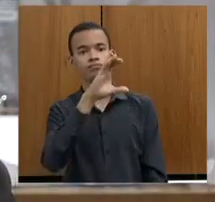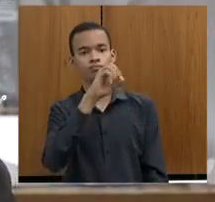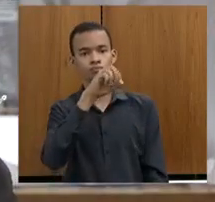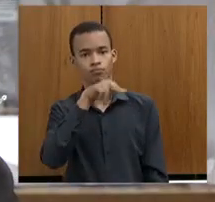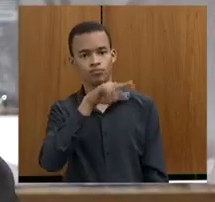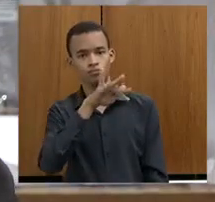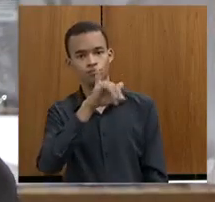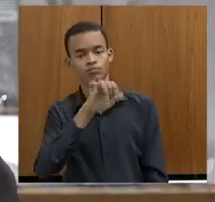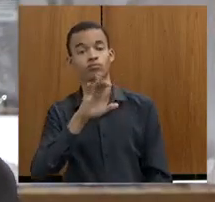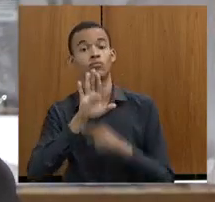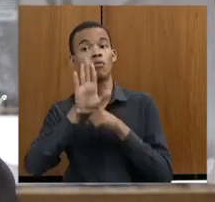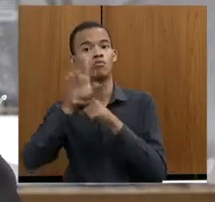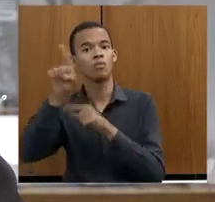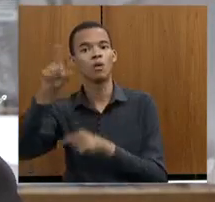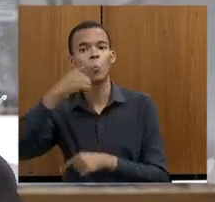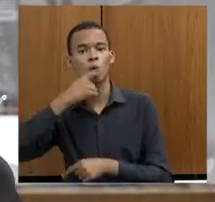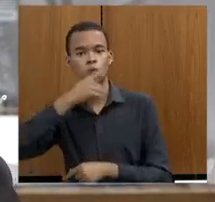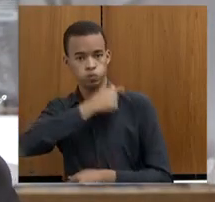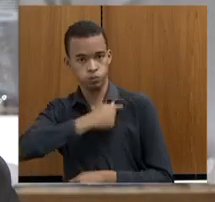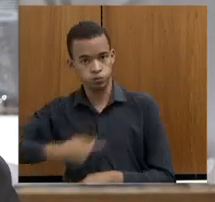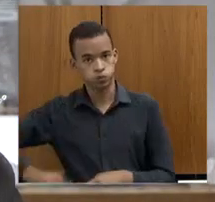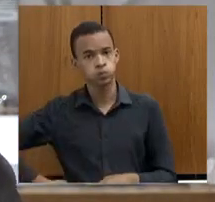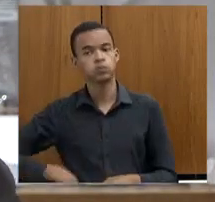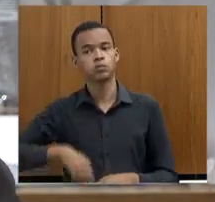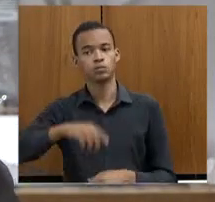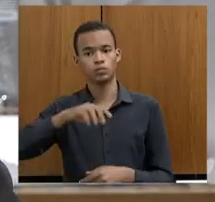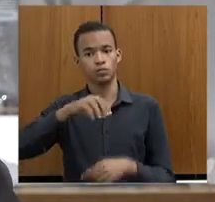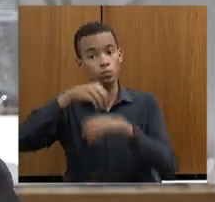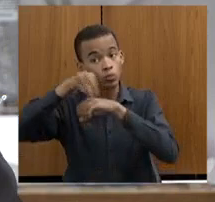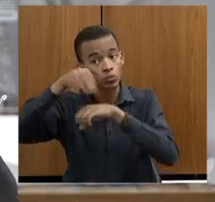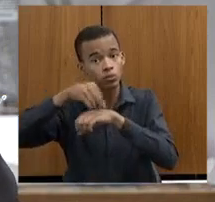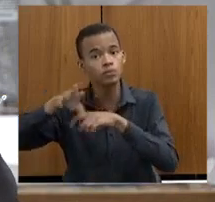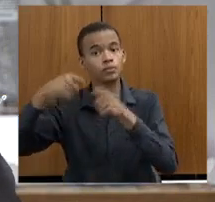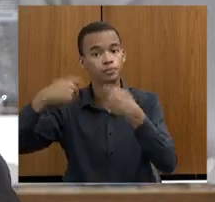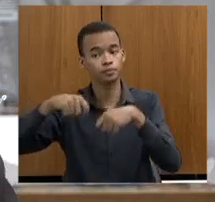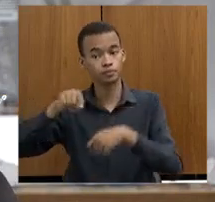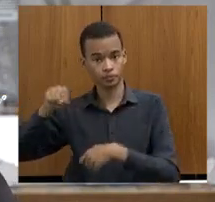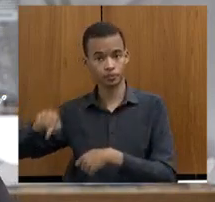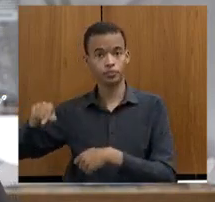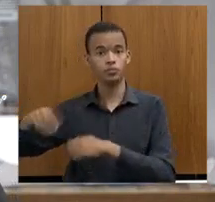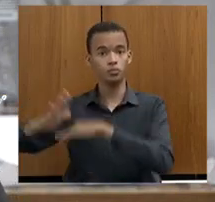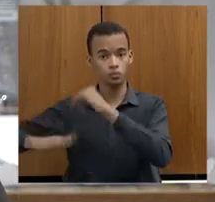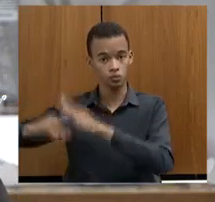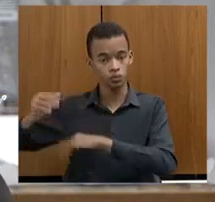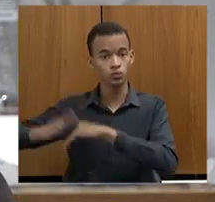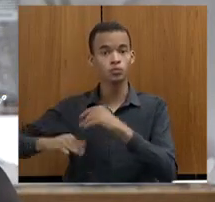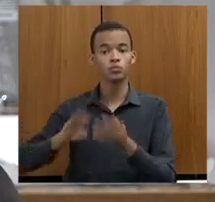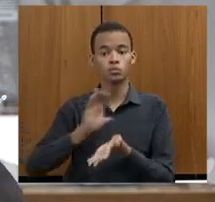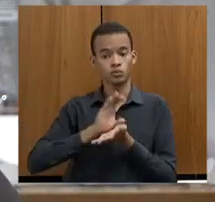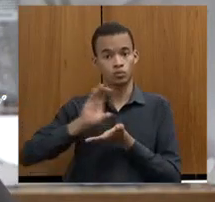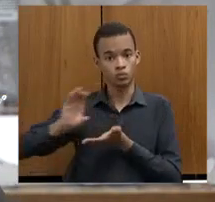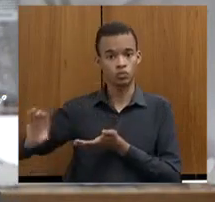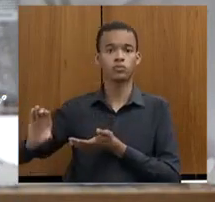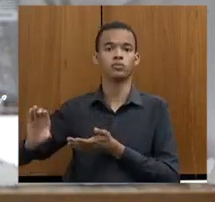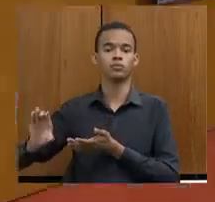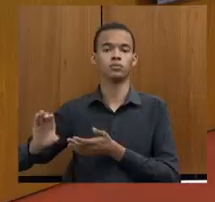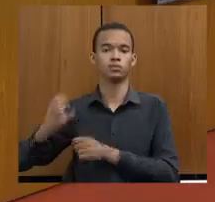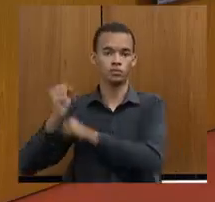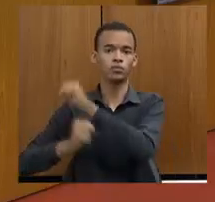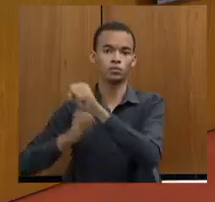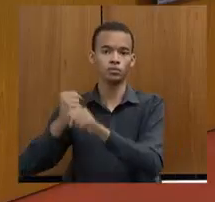governador os servidores precisarão de no mínimo A recomposição da pena inflacionária no ano que vem muito